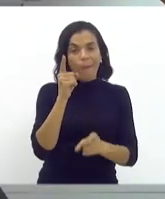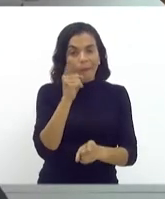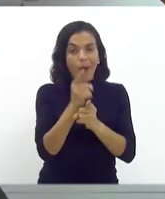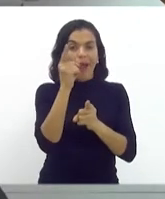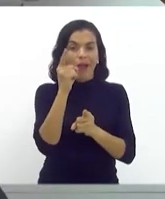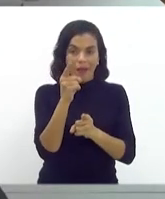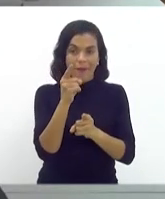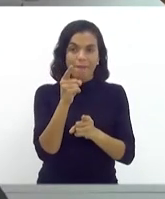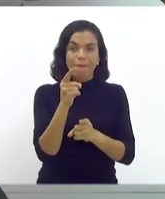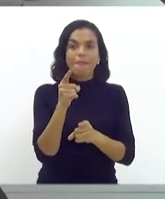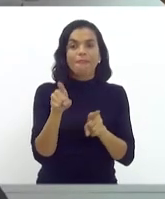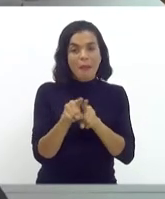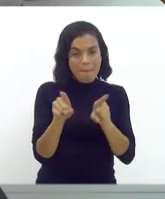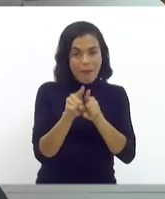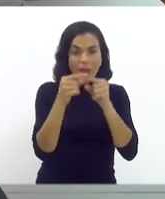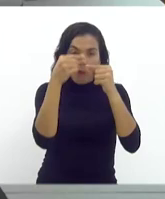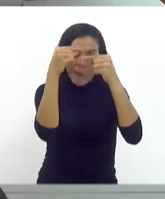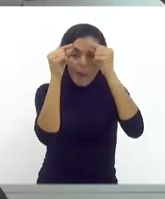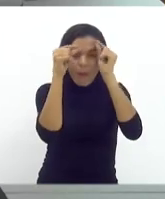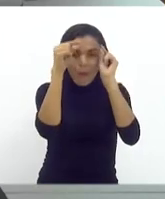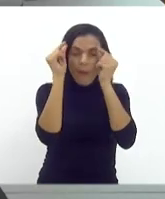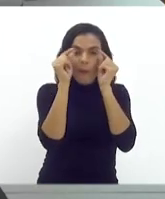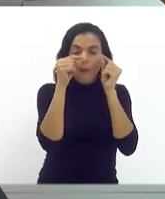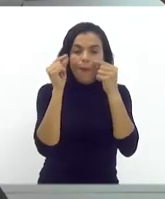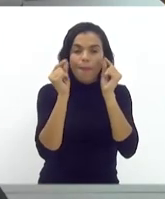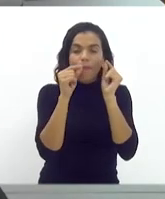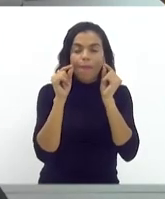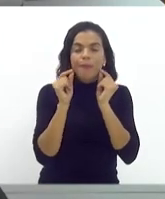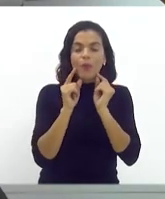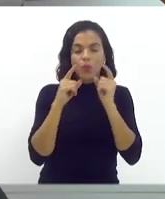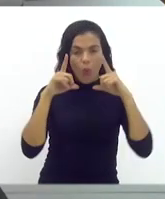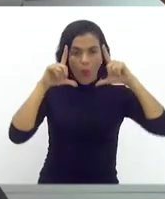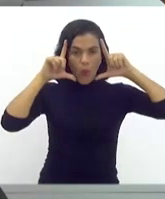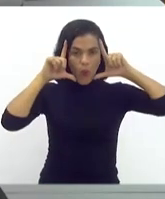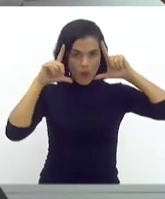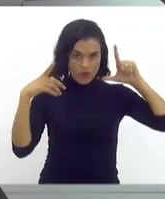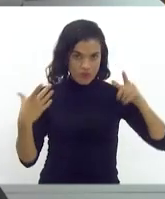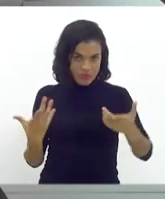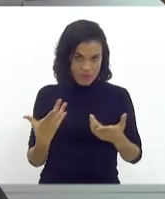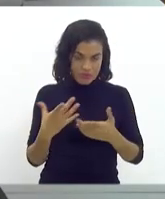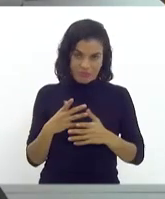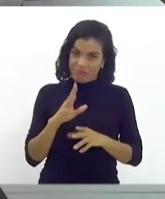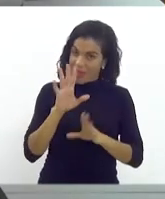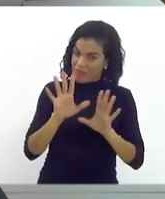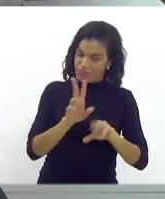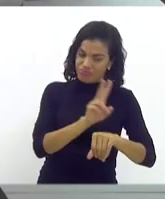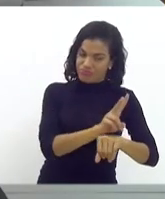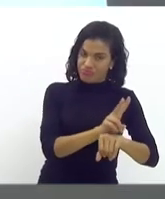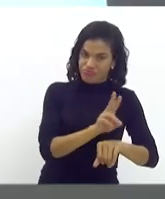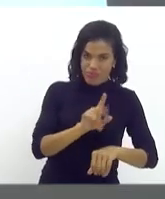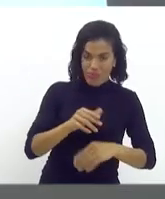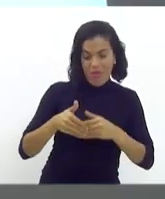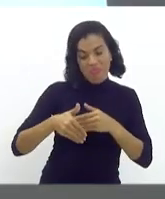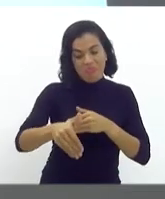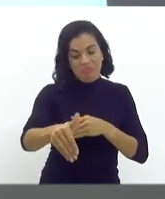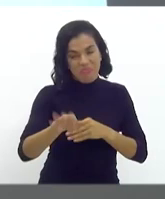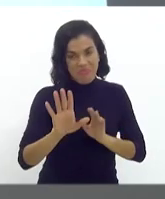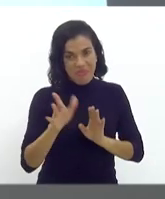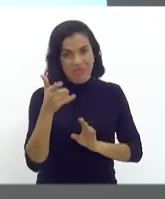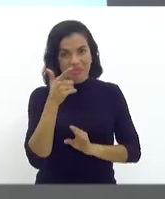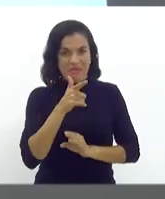né usando traços do rosto não é desse tema que a gente tá falando pelo menos por enquanto né talvez mais na frente